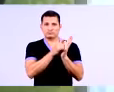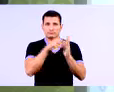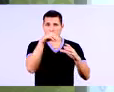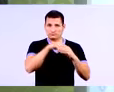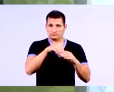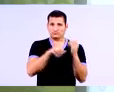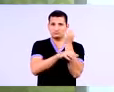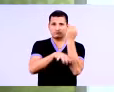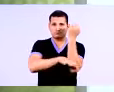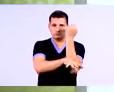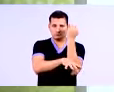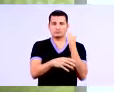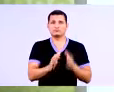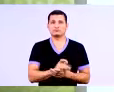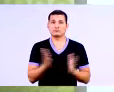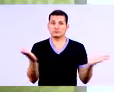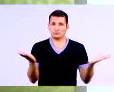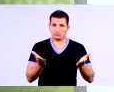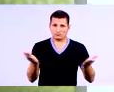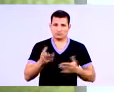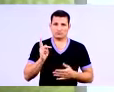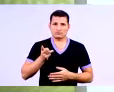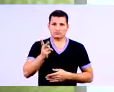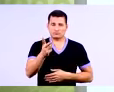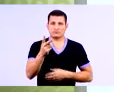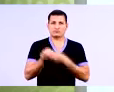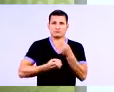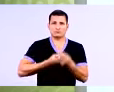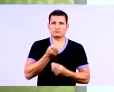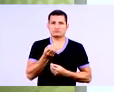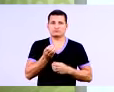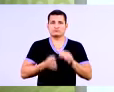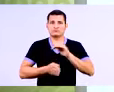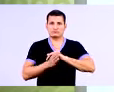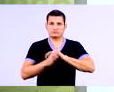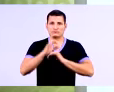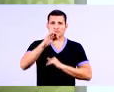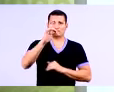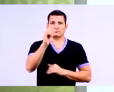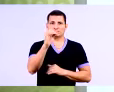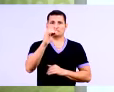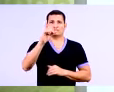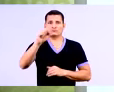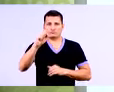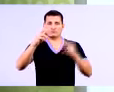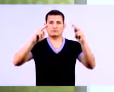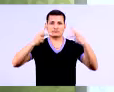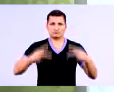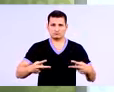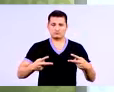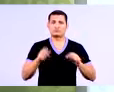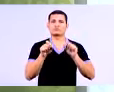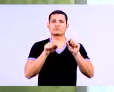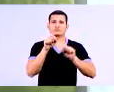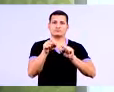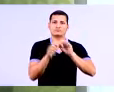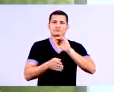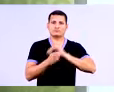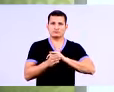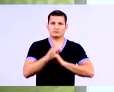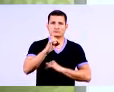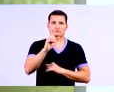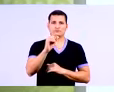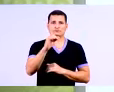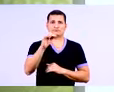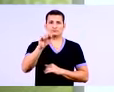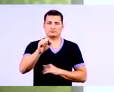vamos trabalhar agora com entrada de dados na linguagem HTML. O que é entrada de dados?